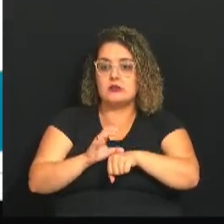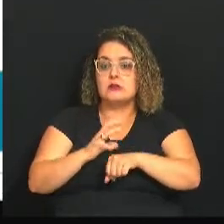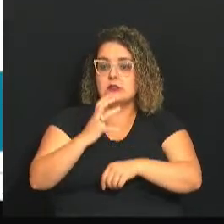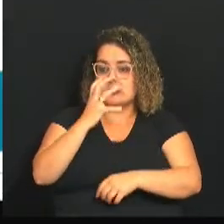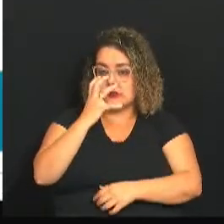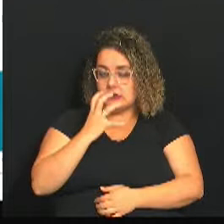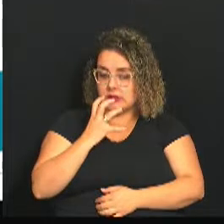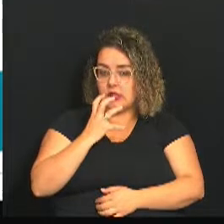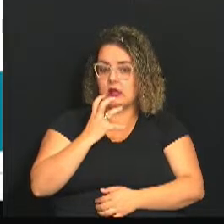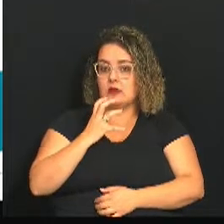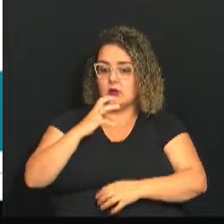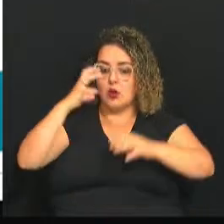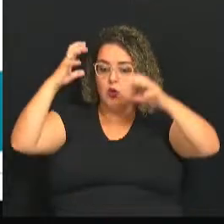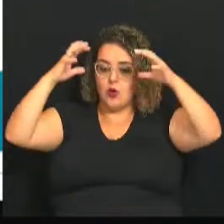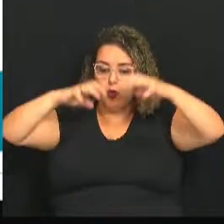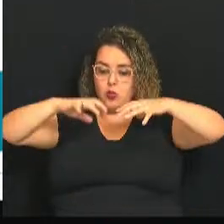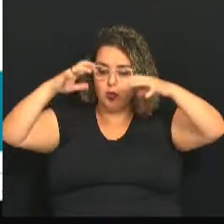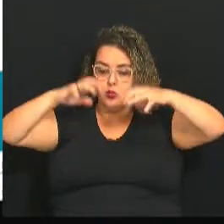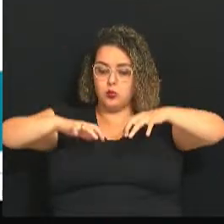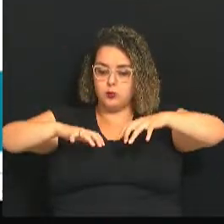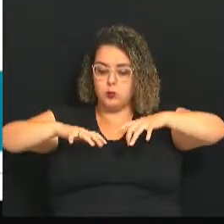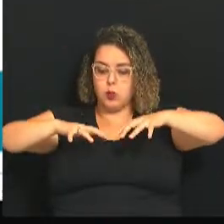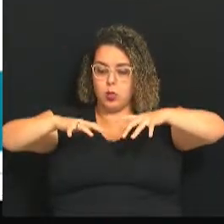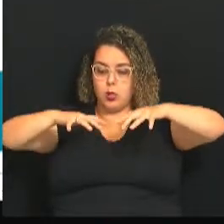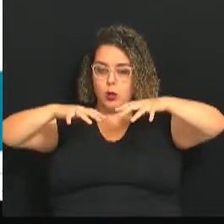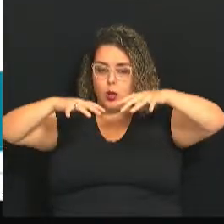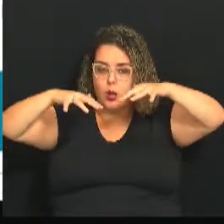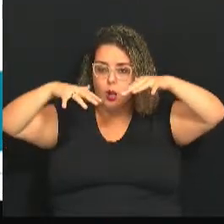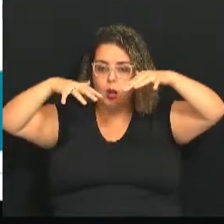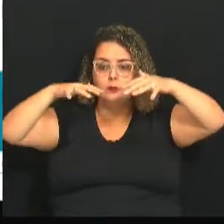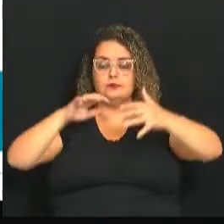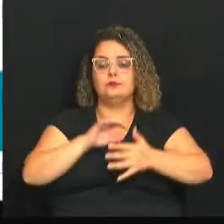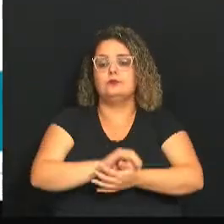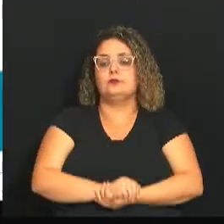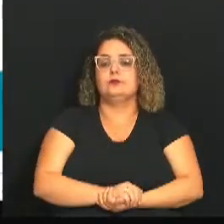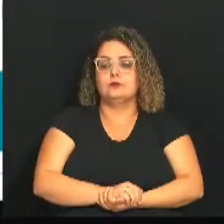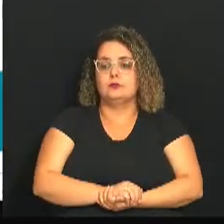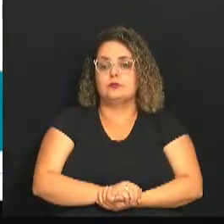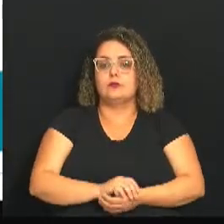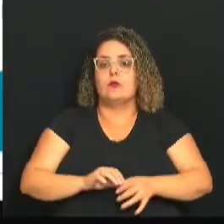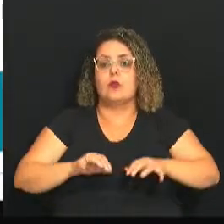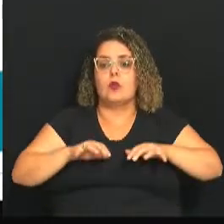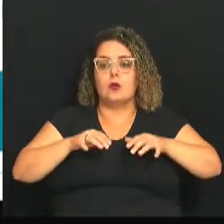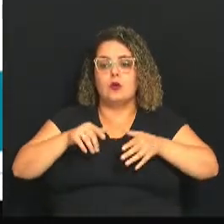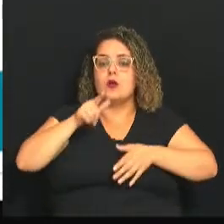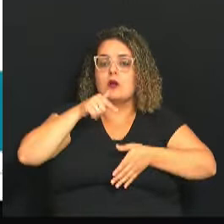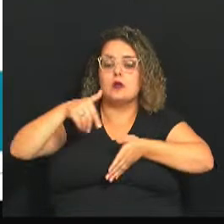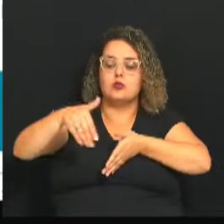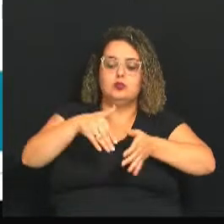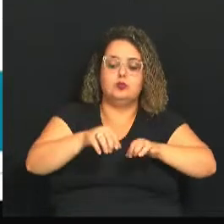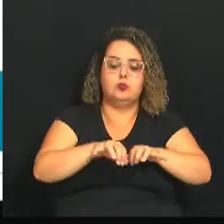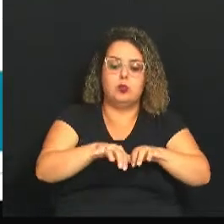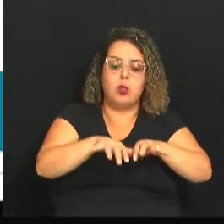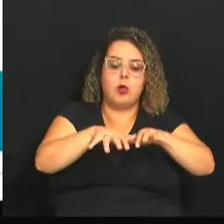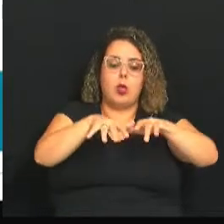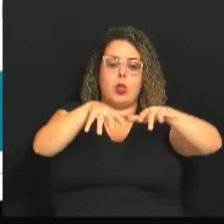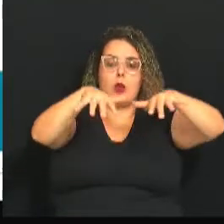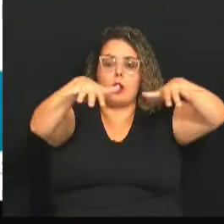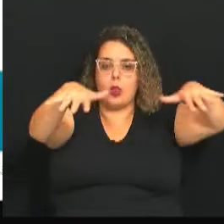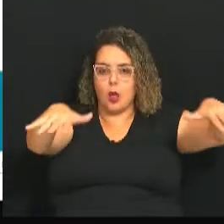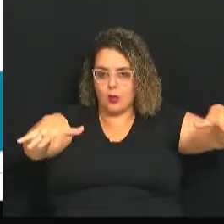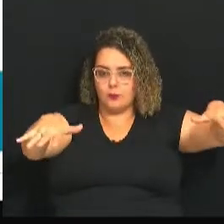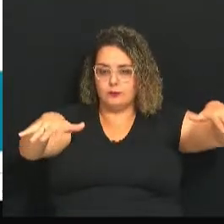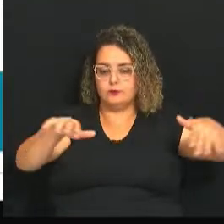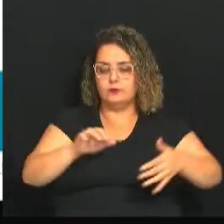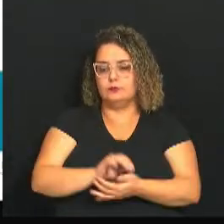inundação. Eles estão geralmente associados ao transbordamento de rios e córregos. E a gente tem